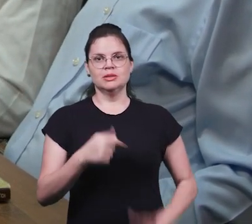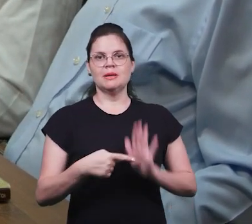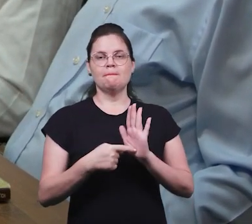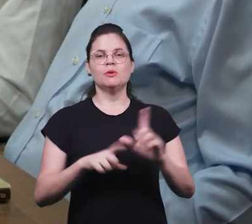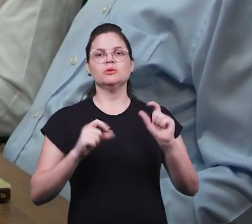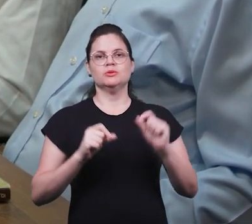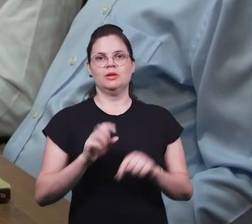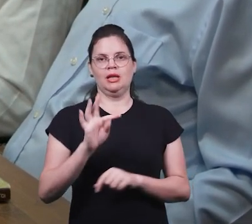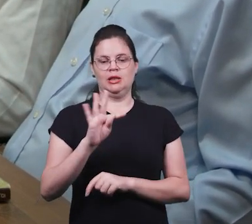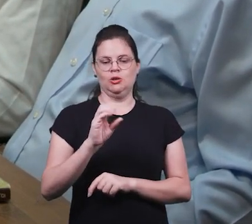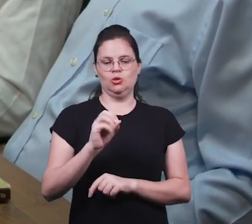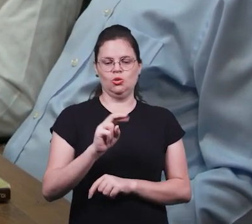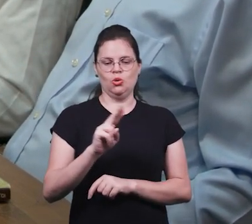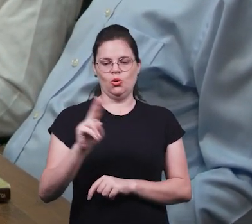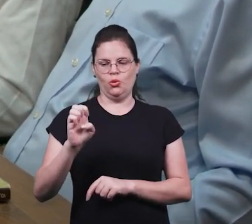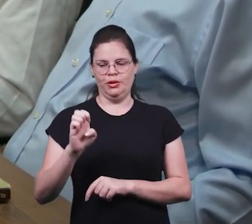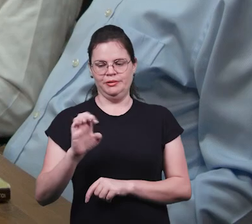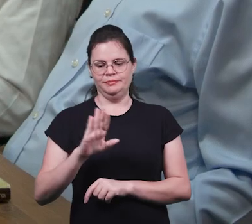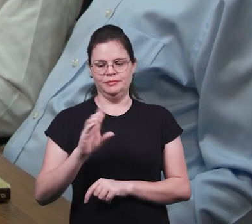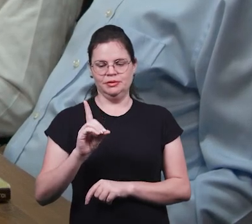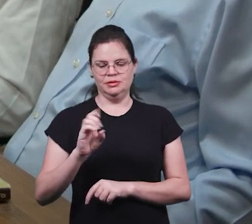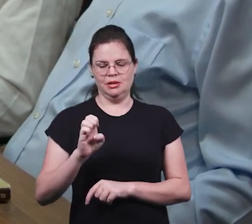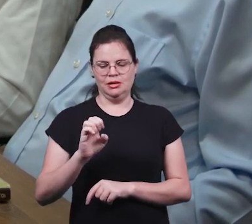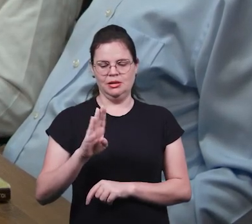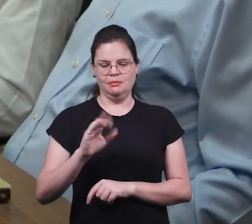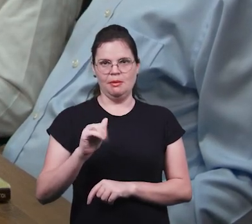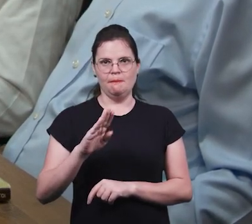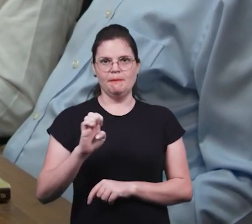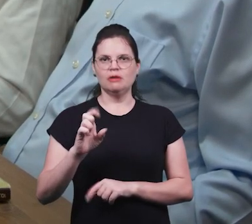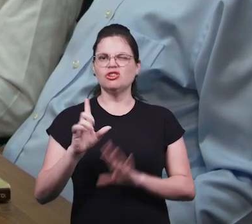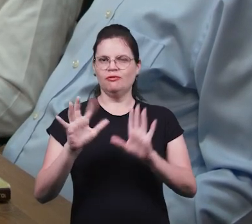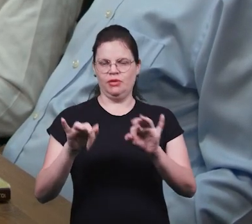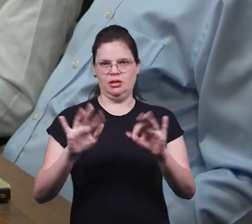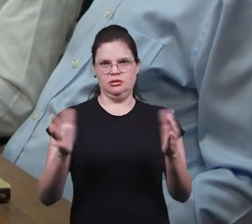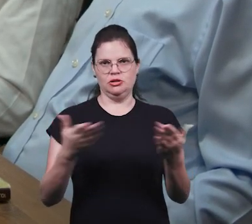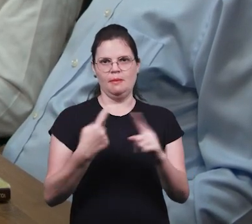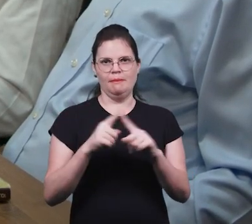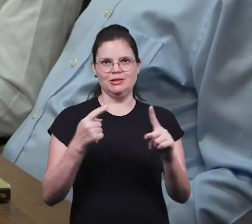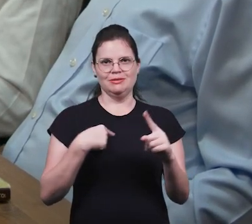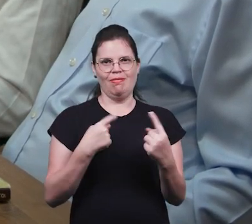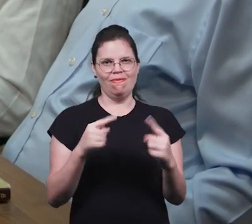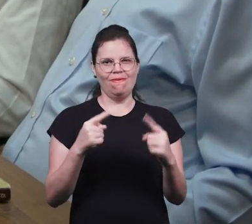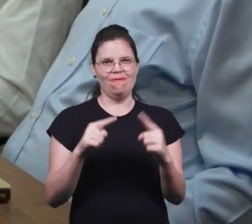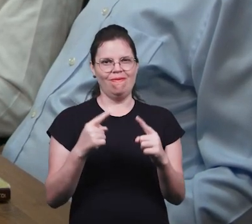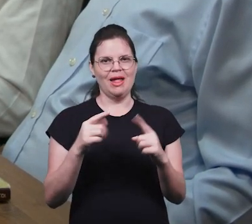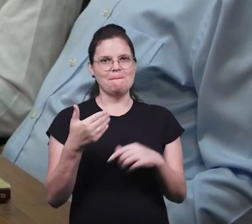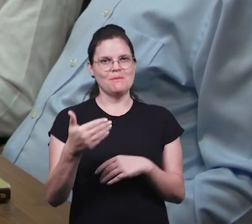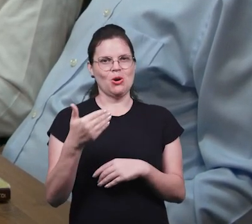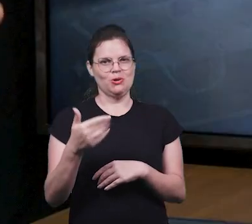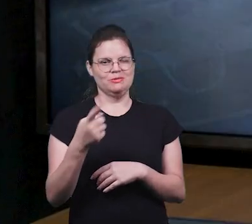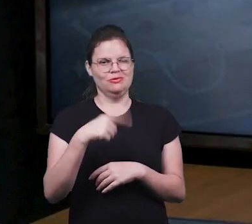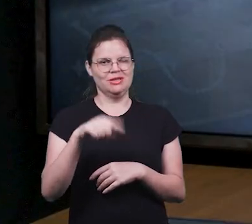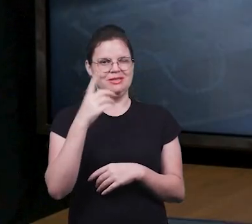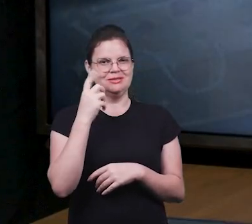Babel, já encerrando aqui o episódio de hoje já, mas eu quero deixar uma provocação aqui, quero ver quem pode